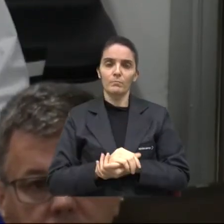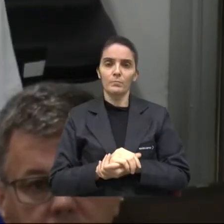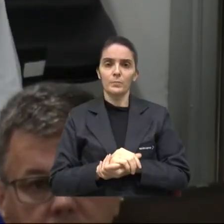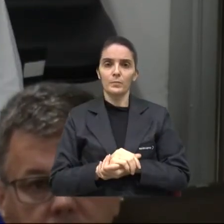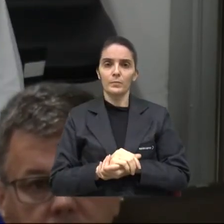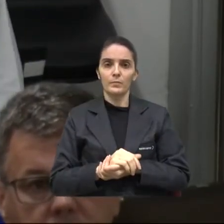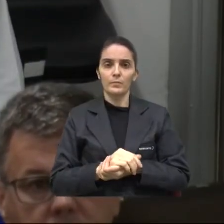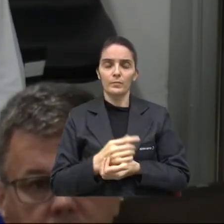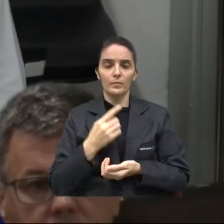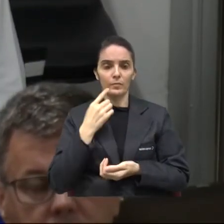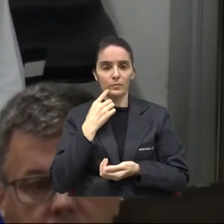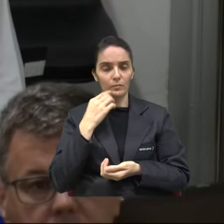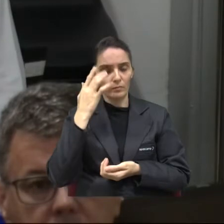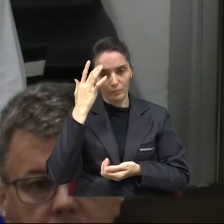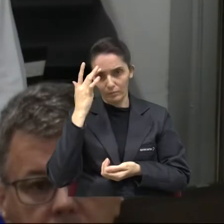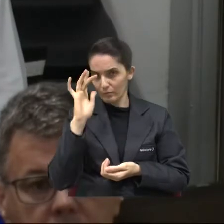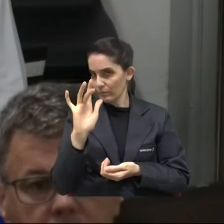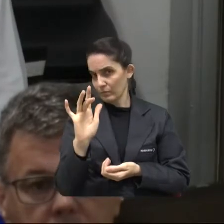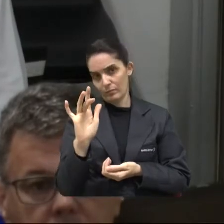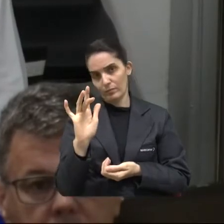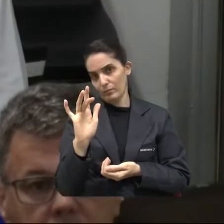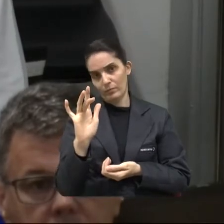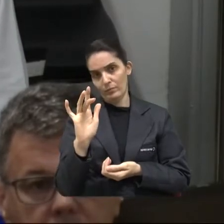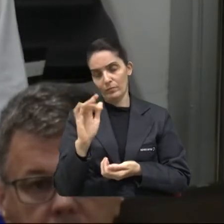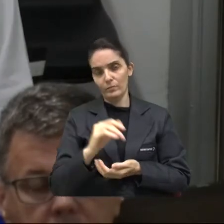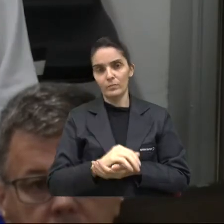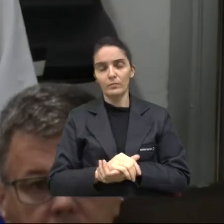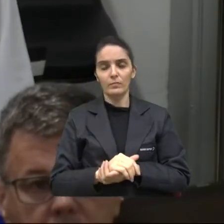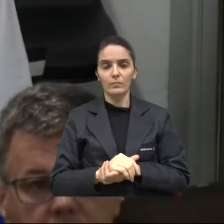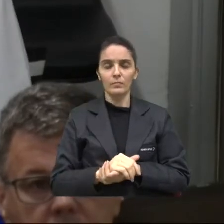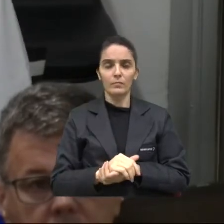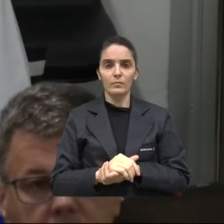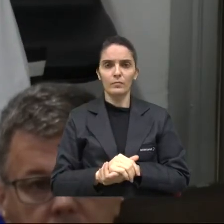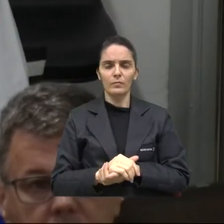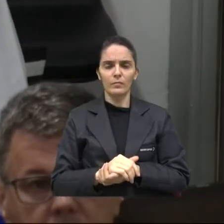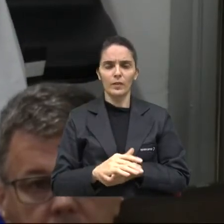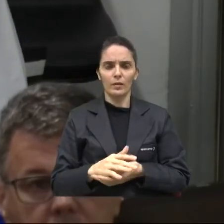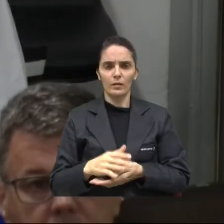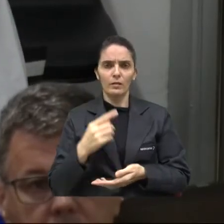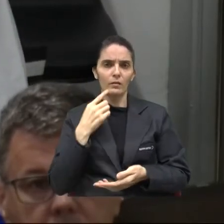Confesso que não sabia, e aí no mesmo momento me assustei,